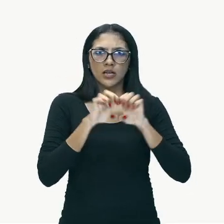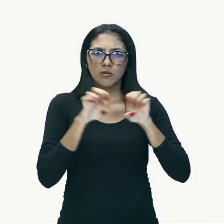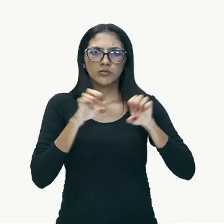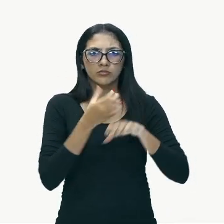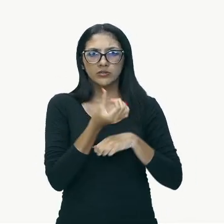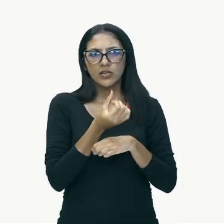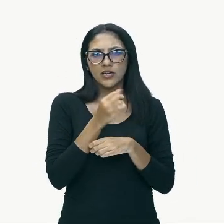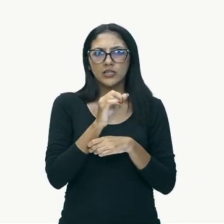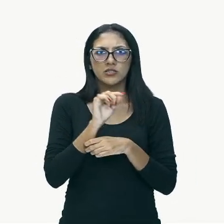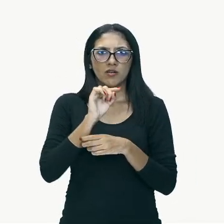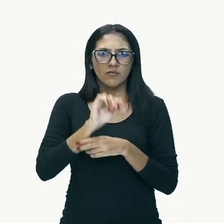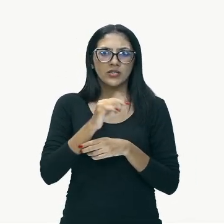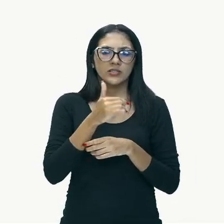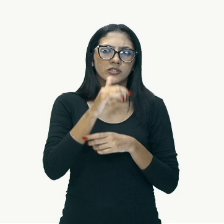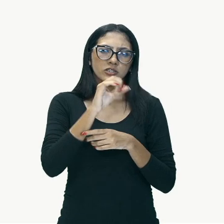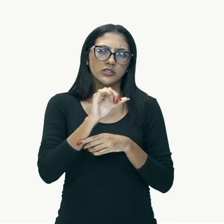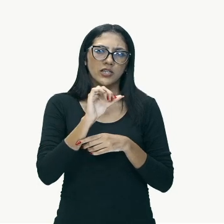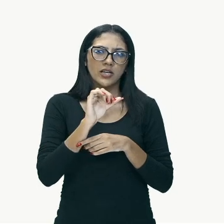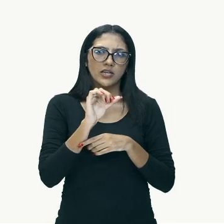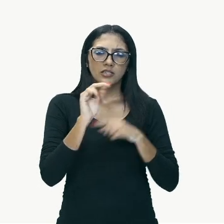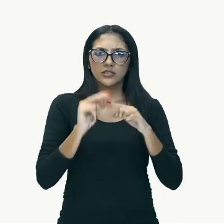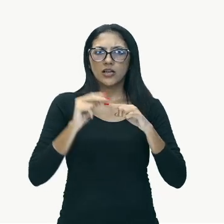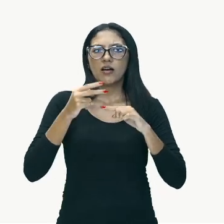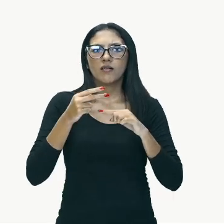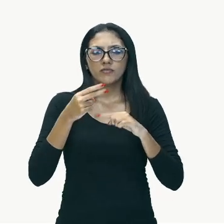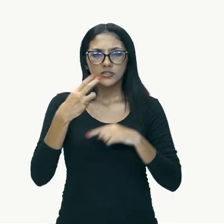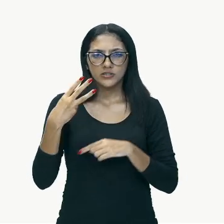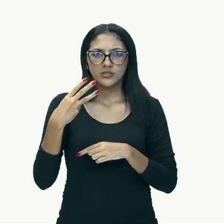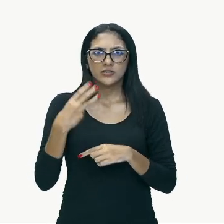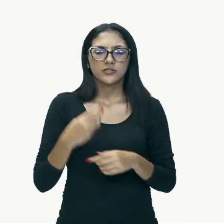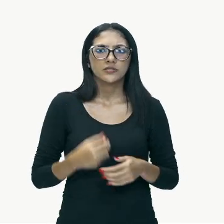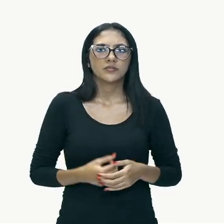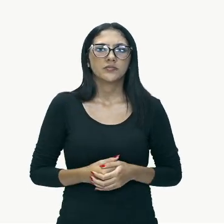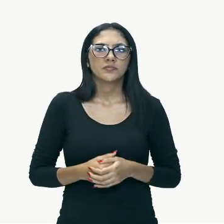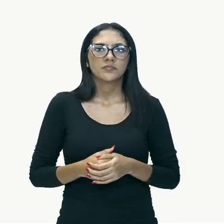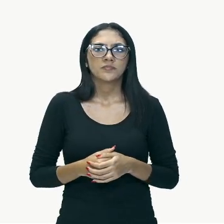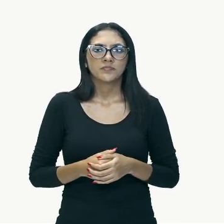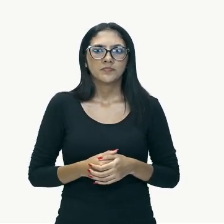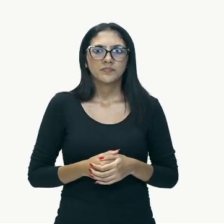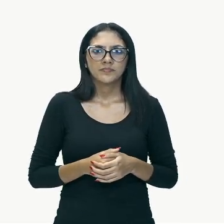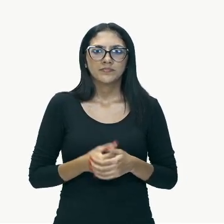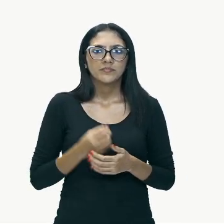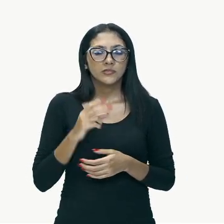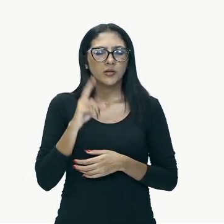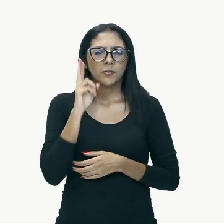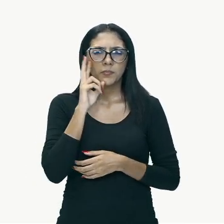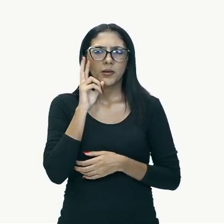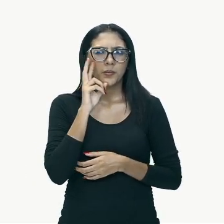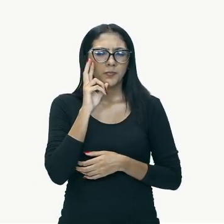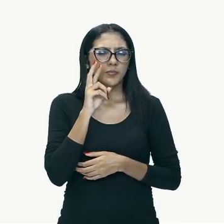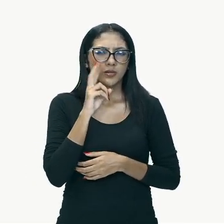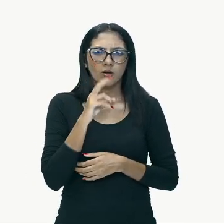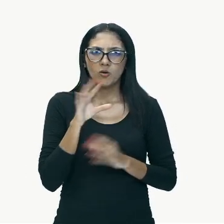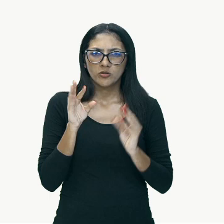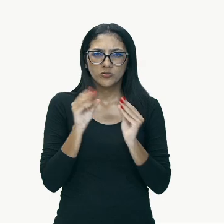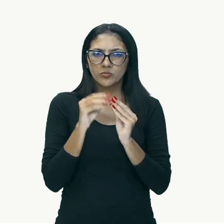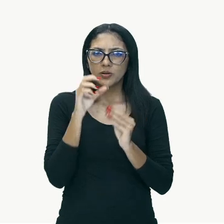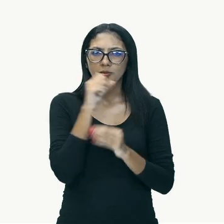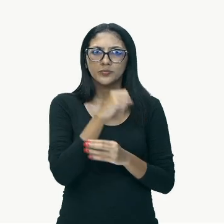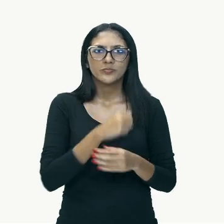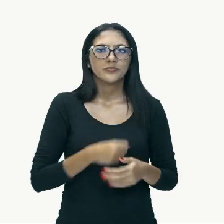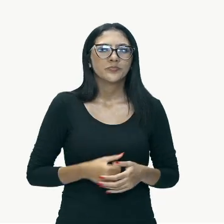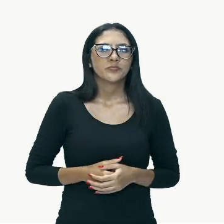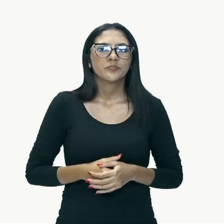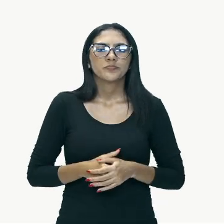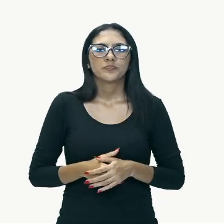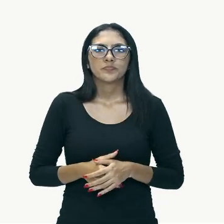23 moléculas, tá? Então, só para lembrar aí rapidinho sobre isso. E aí nós temos